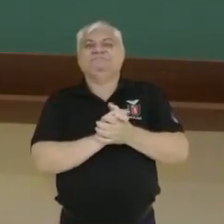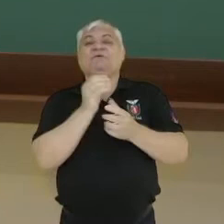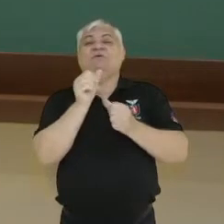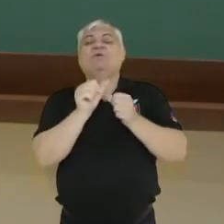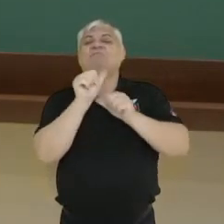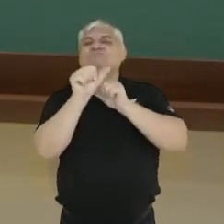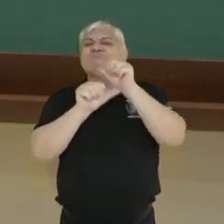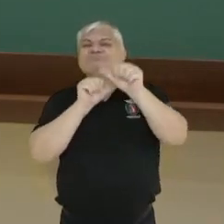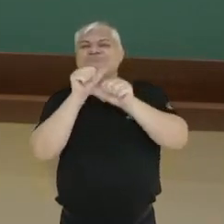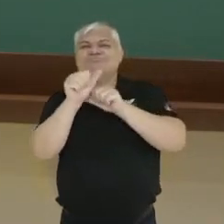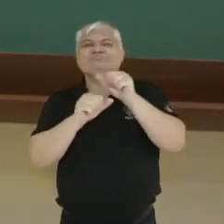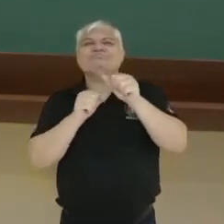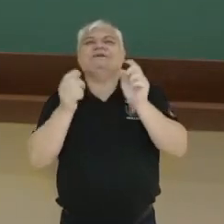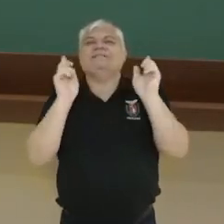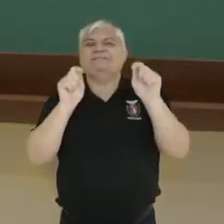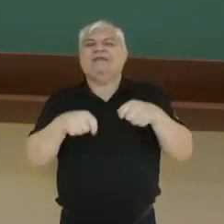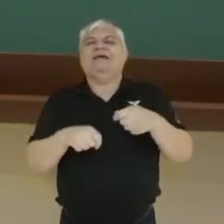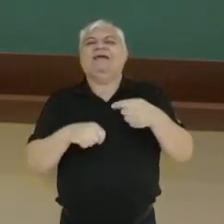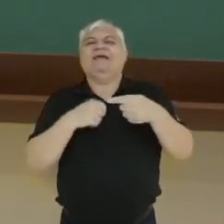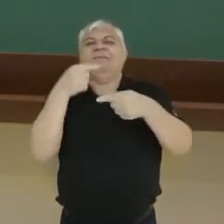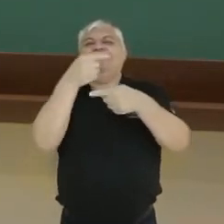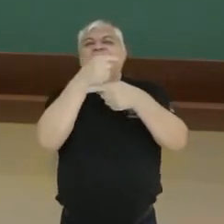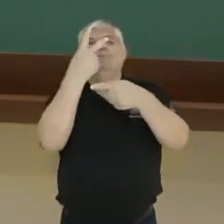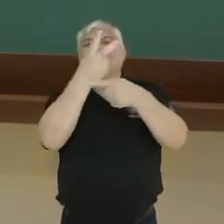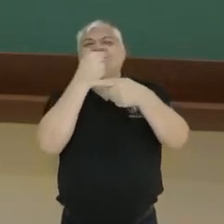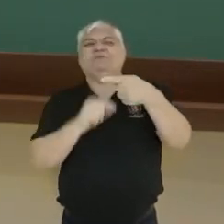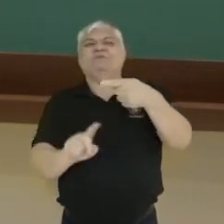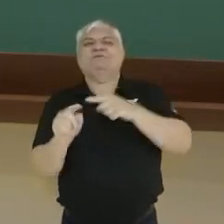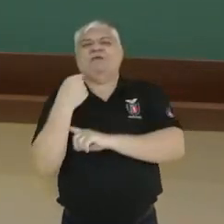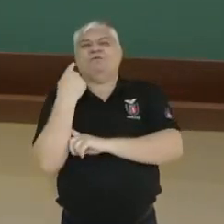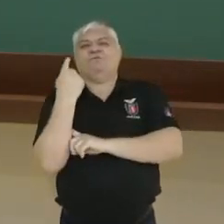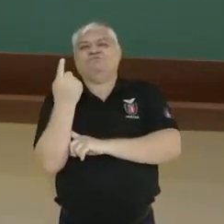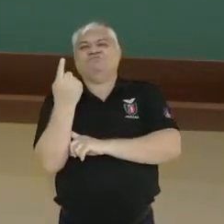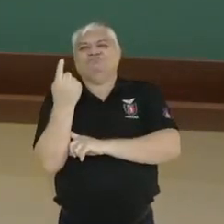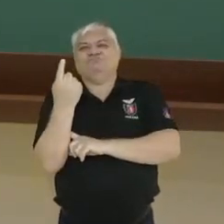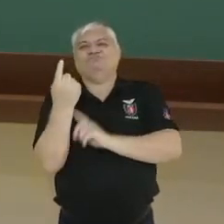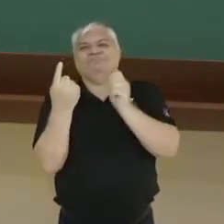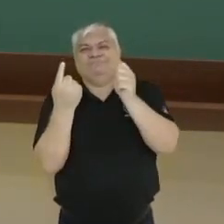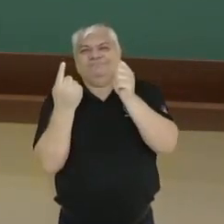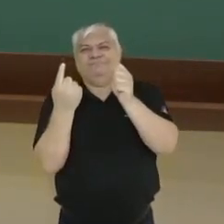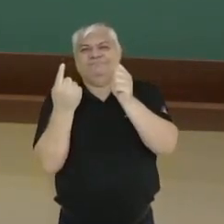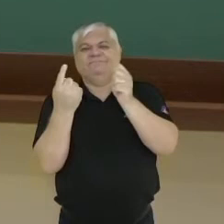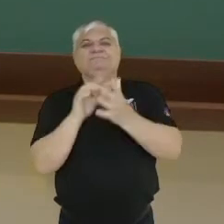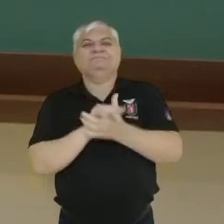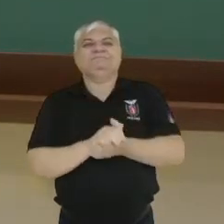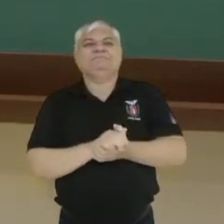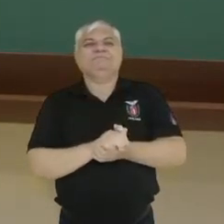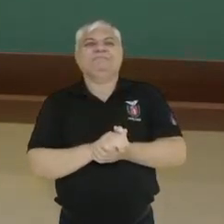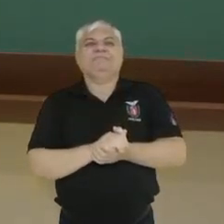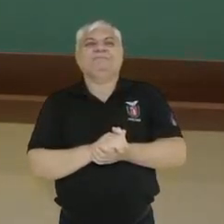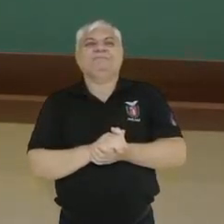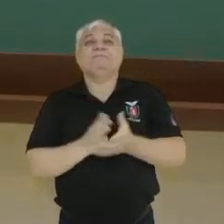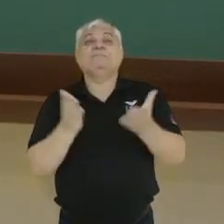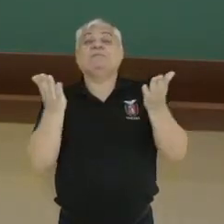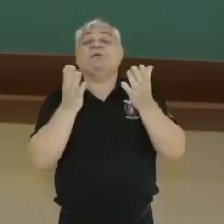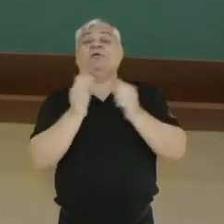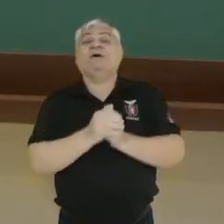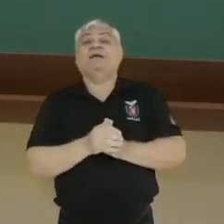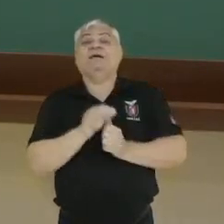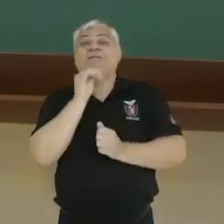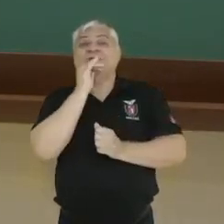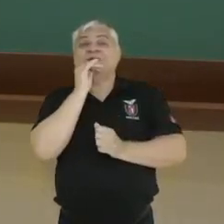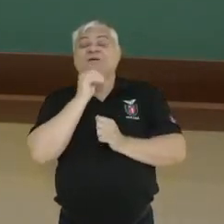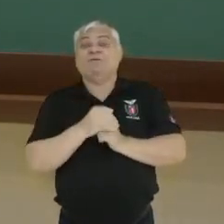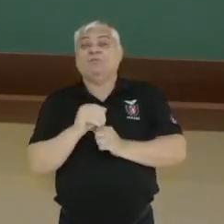operações matemáticas, já conseguimos determinar que o valor de a é 1. Agora a gente vai fazer a comparação aqui,